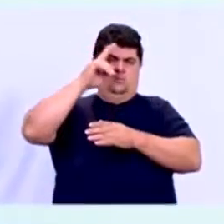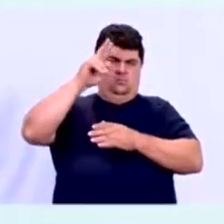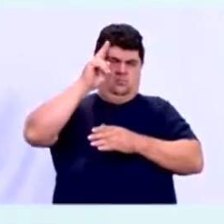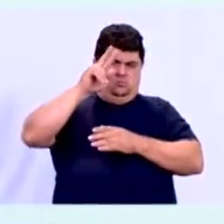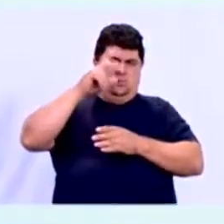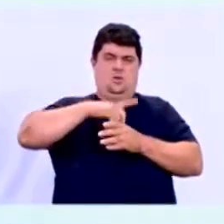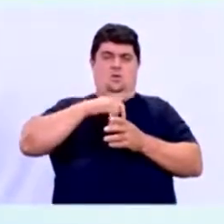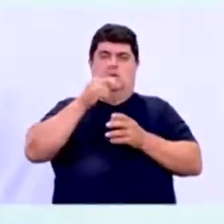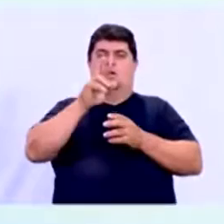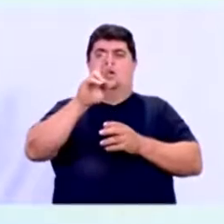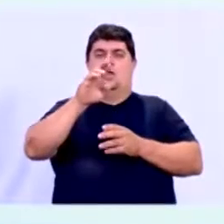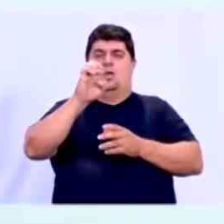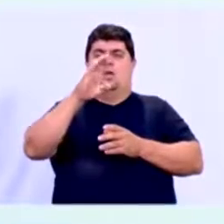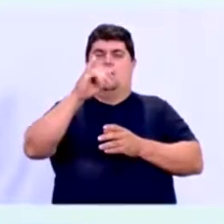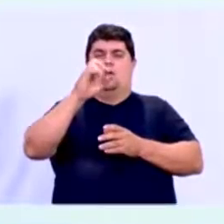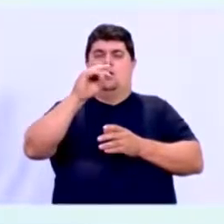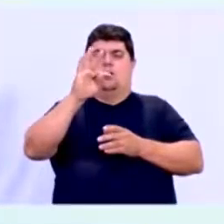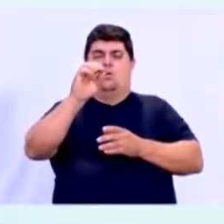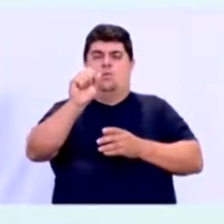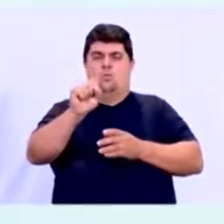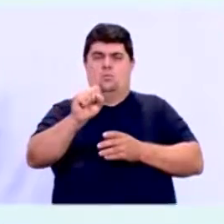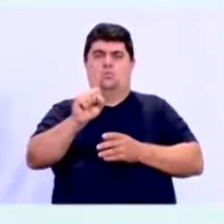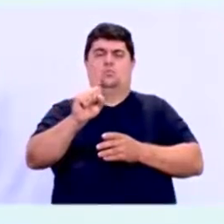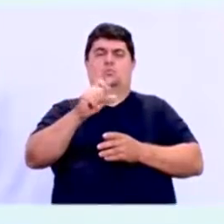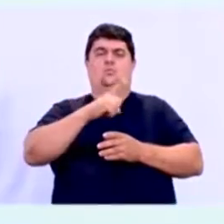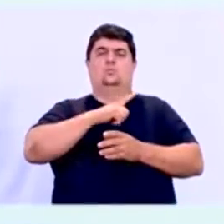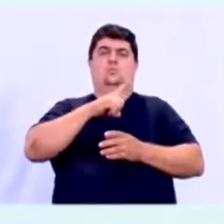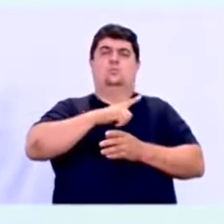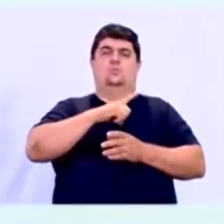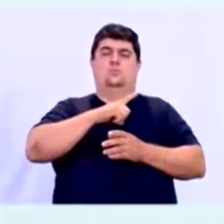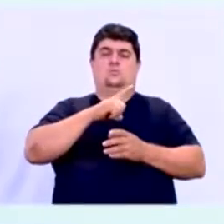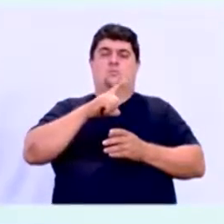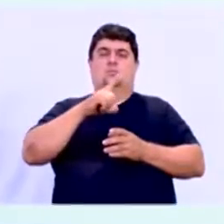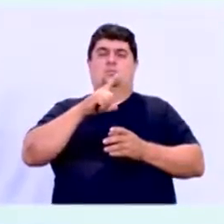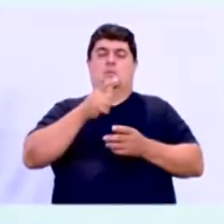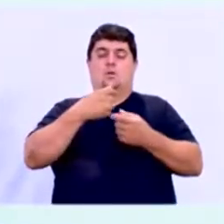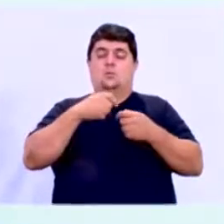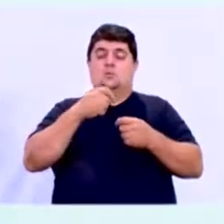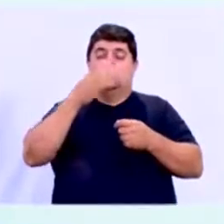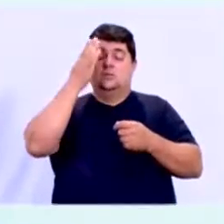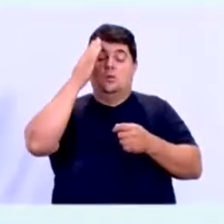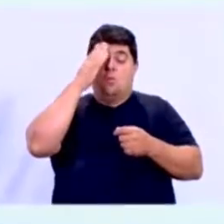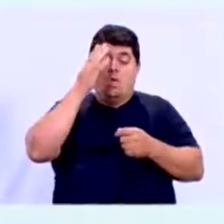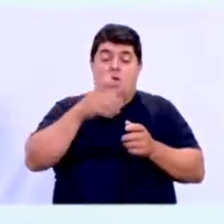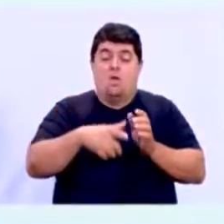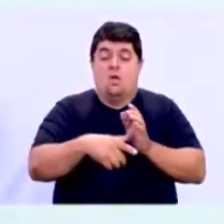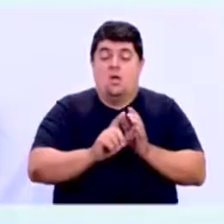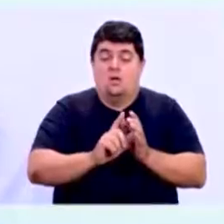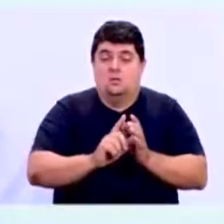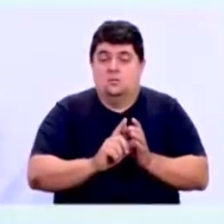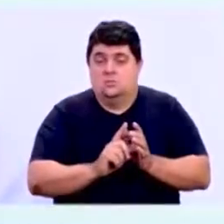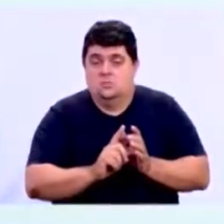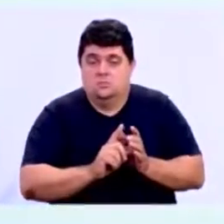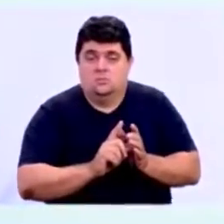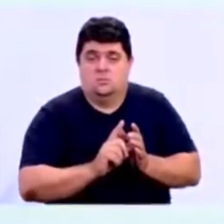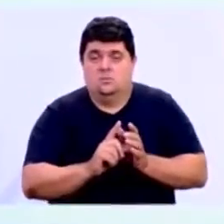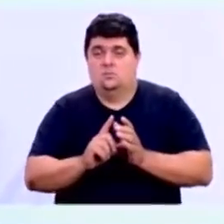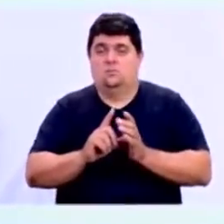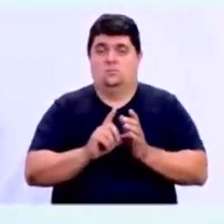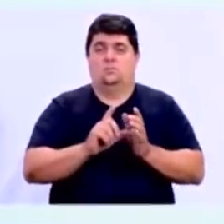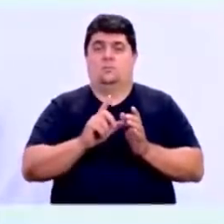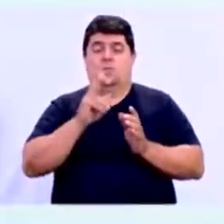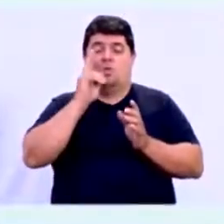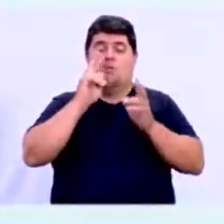por recursos? Então, esses recursos, eles precisam ser previstos, precisam ser analisados